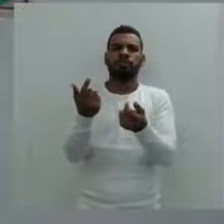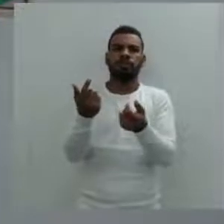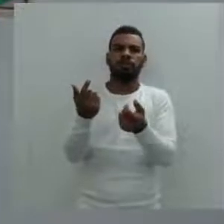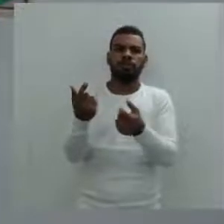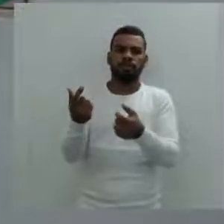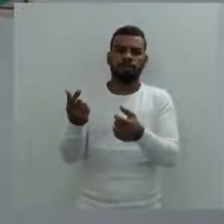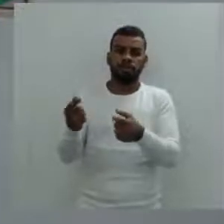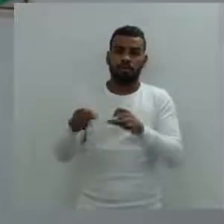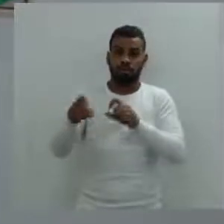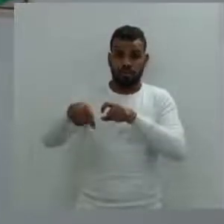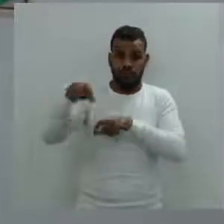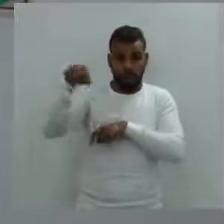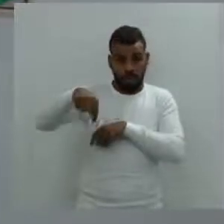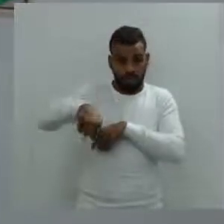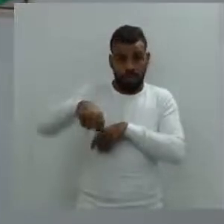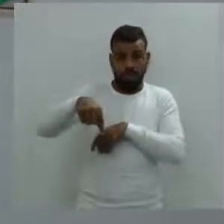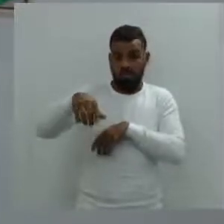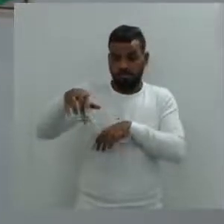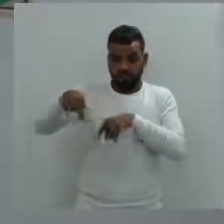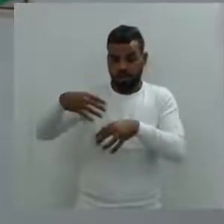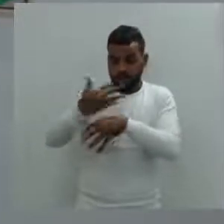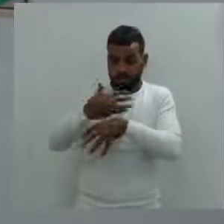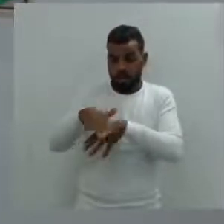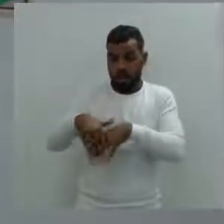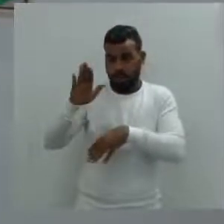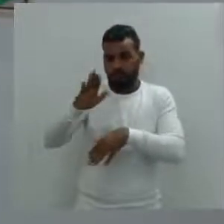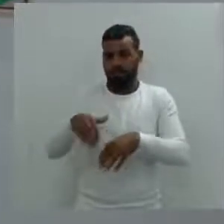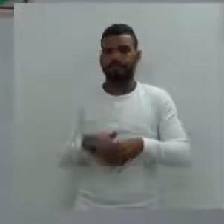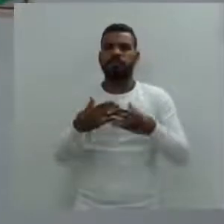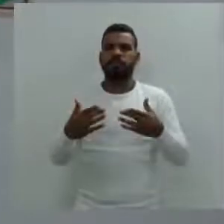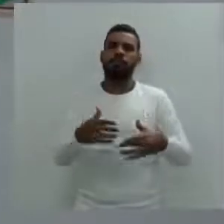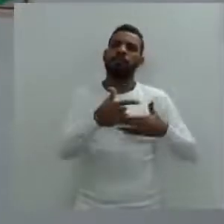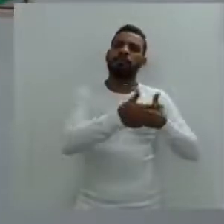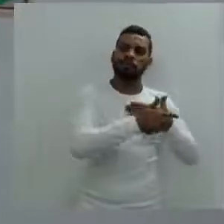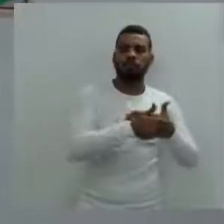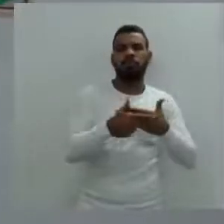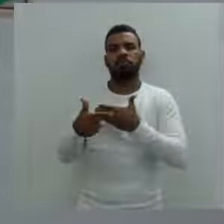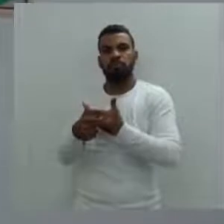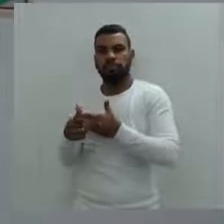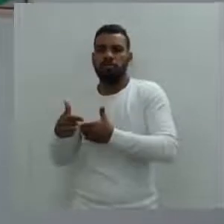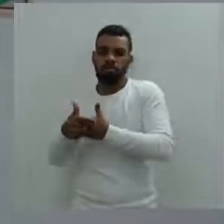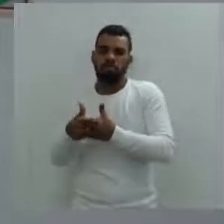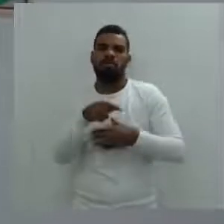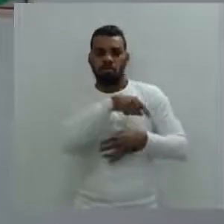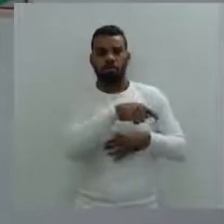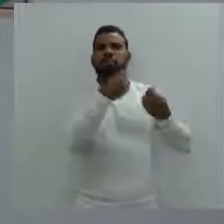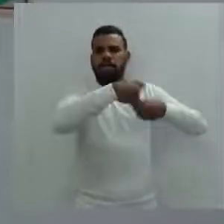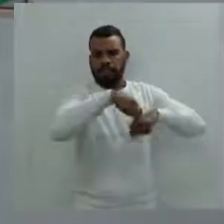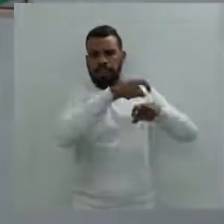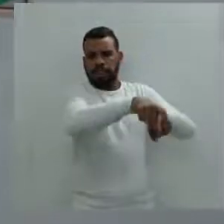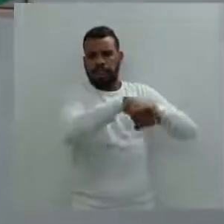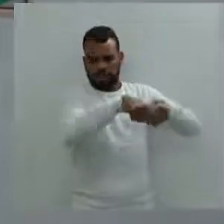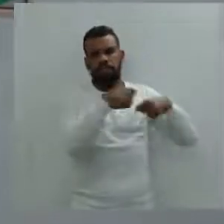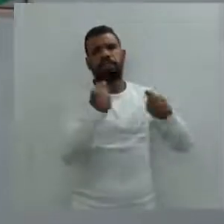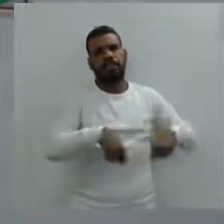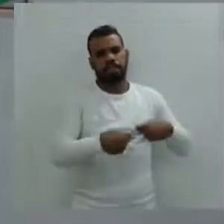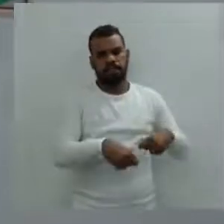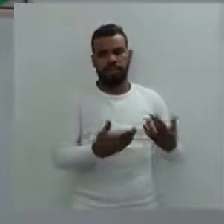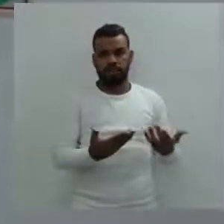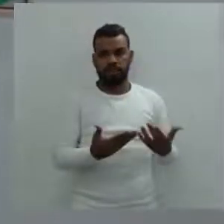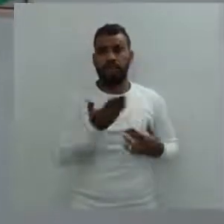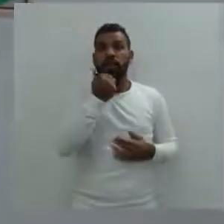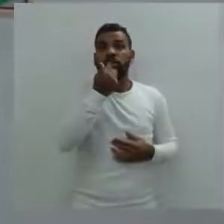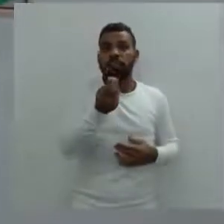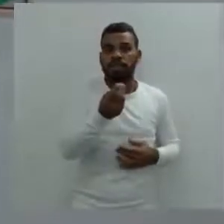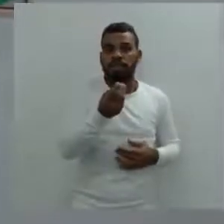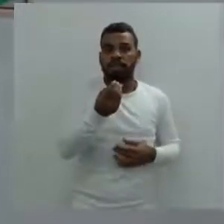zona rural. Mas óbvio que cada um tem seu papel. A gente precisa da zona rural. A gente precisa do agricultor. Como é que a gente come